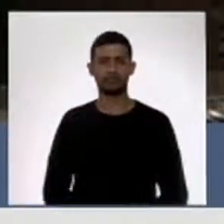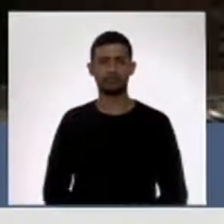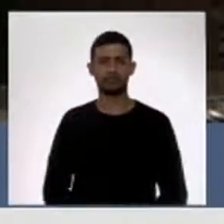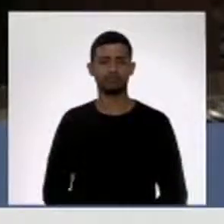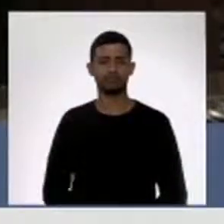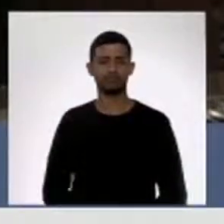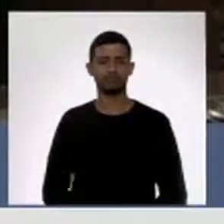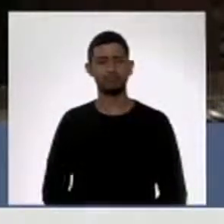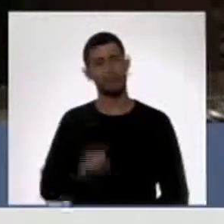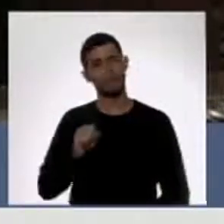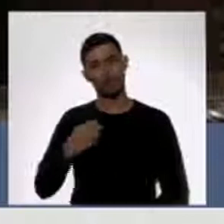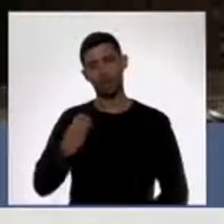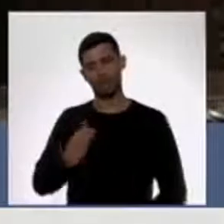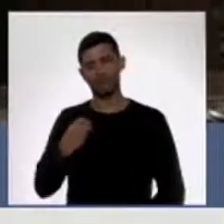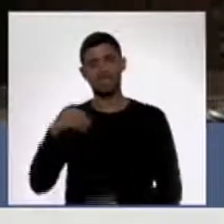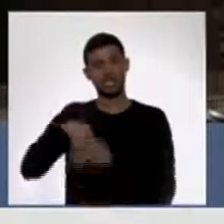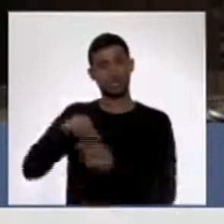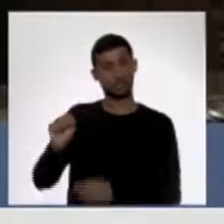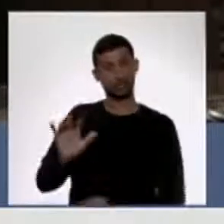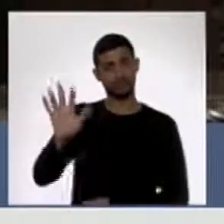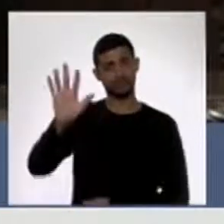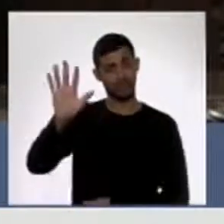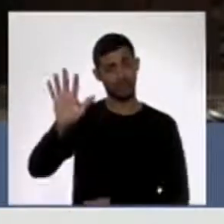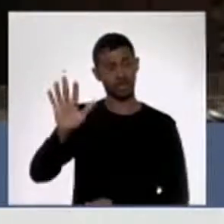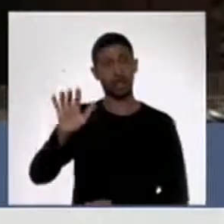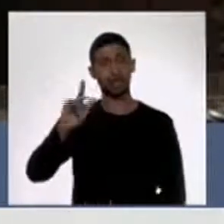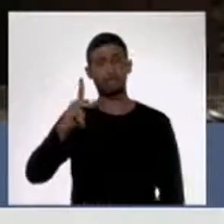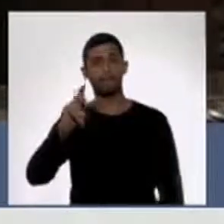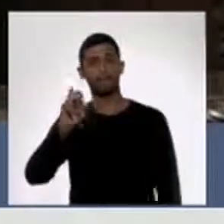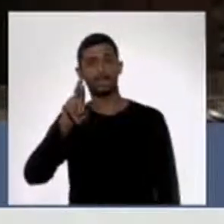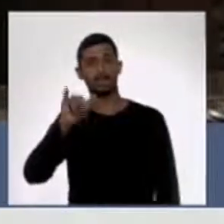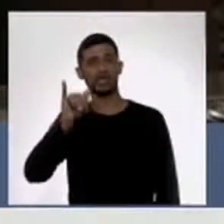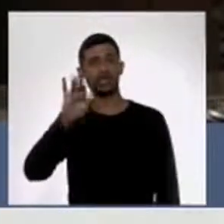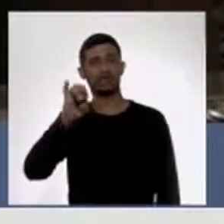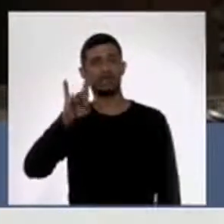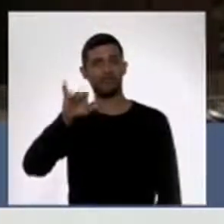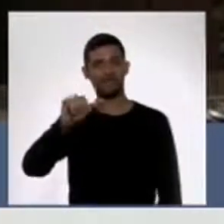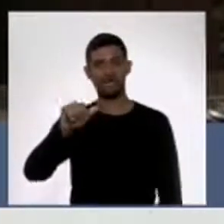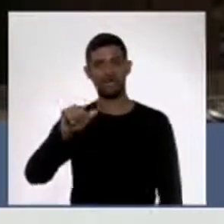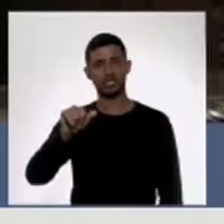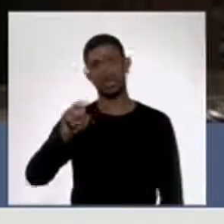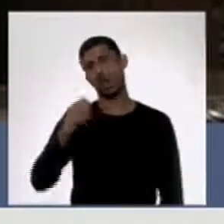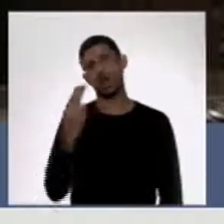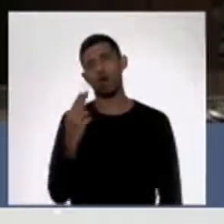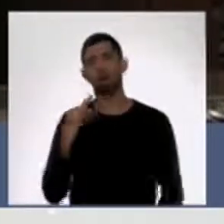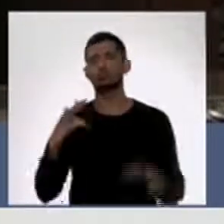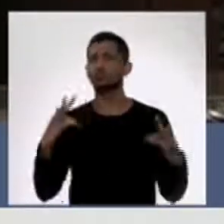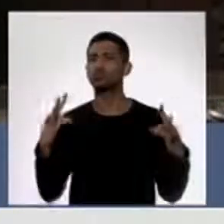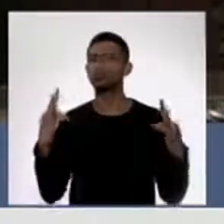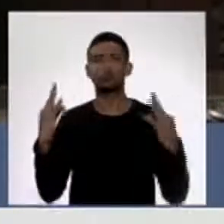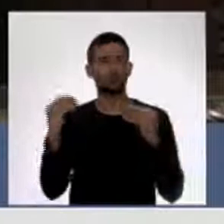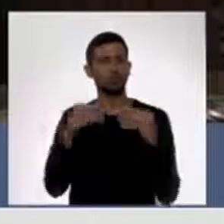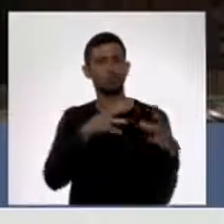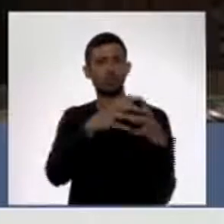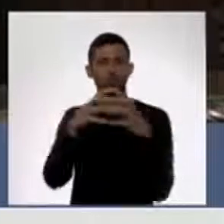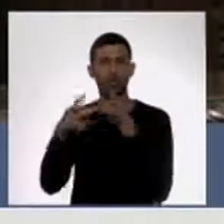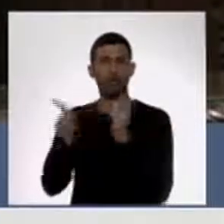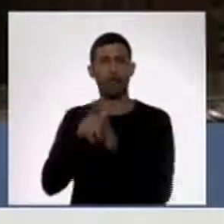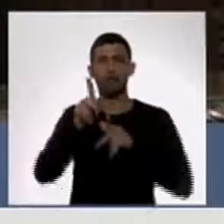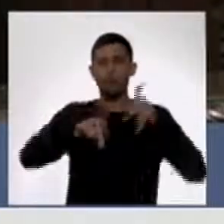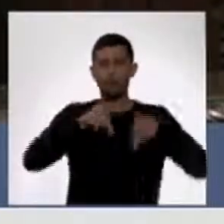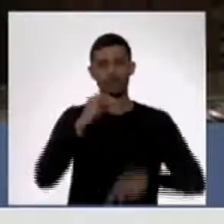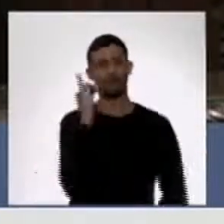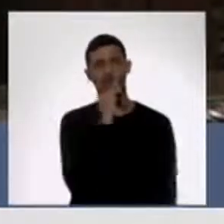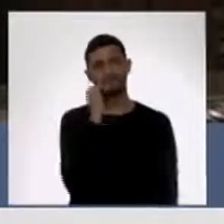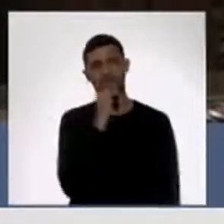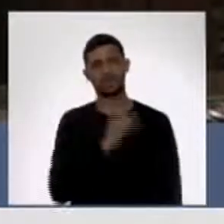vida nas periferias, favelas e no todo conjunto da população